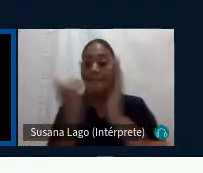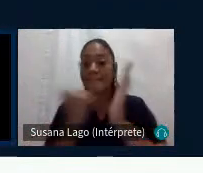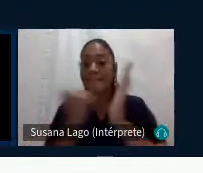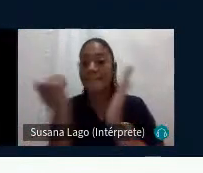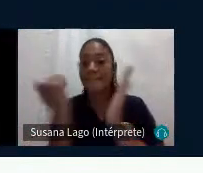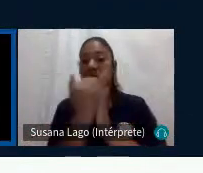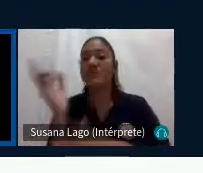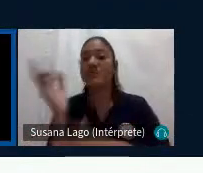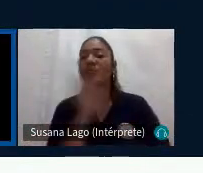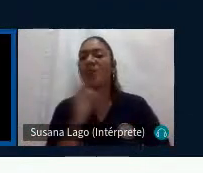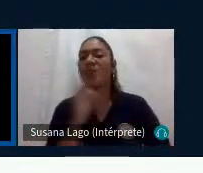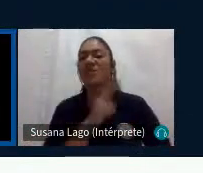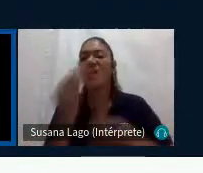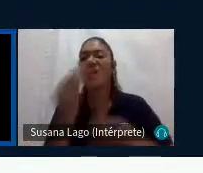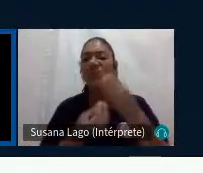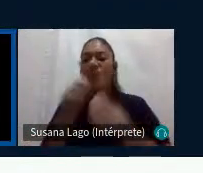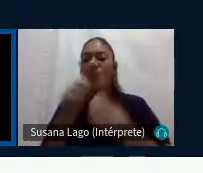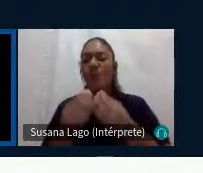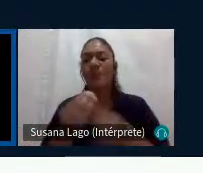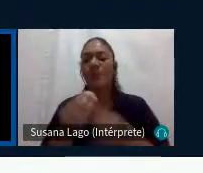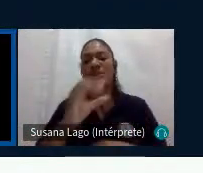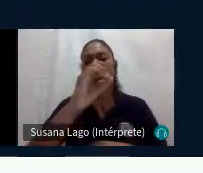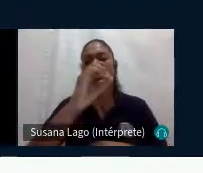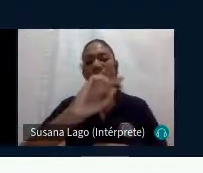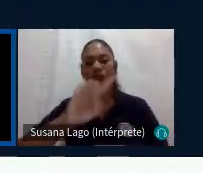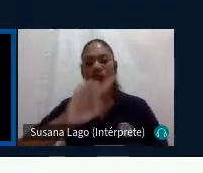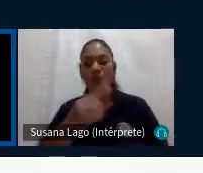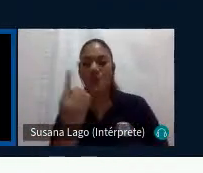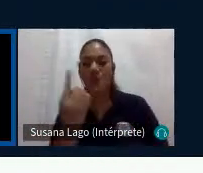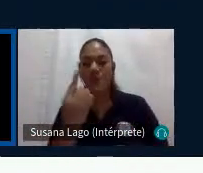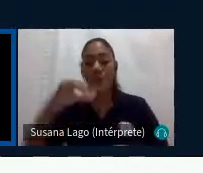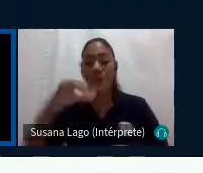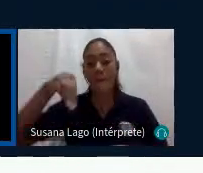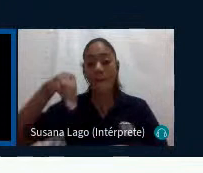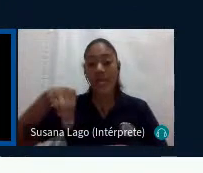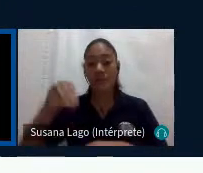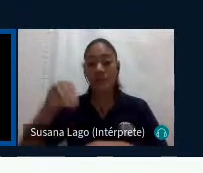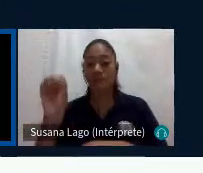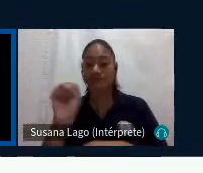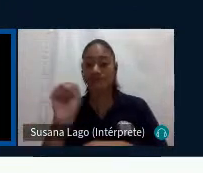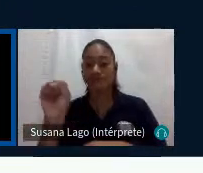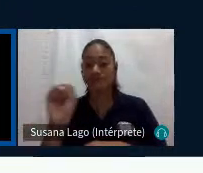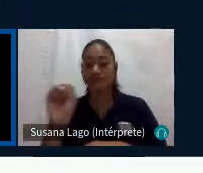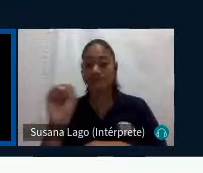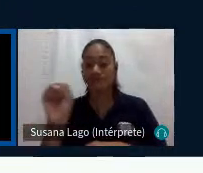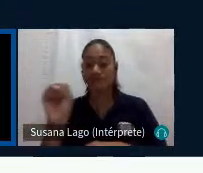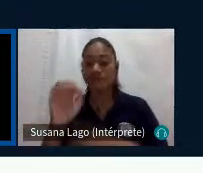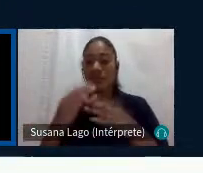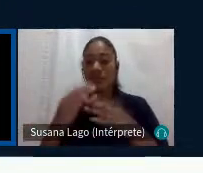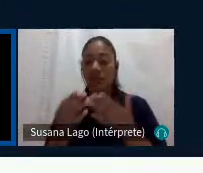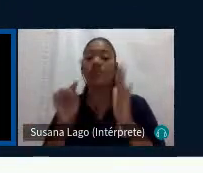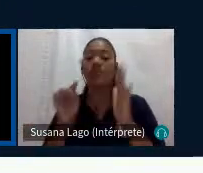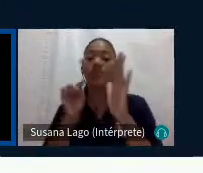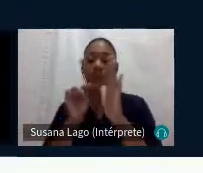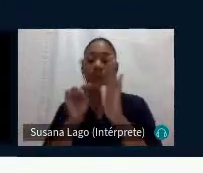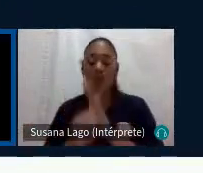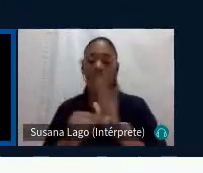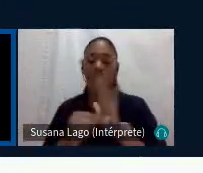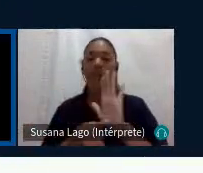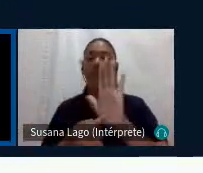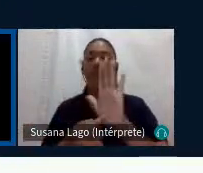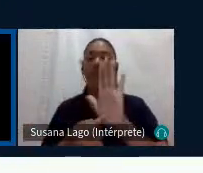é a 0,1 metro por segundo. É o máximo que ele pode chegar. E aí a questão dá